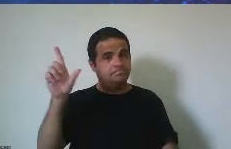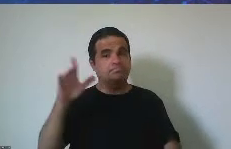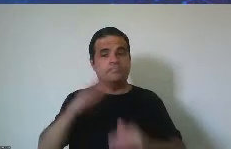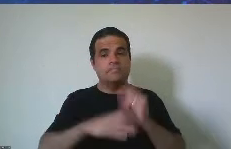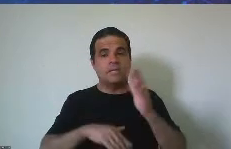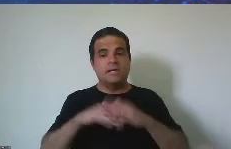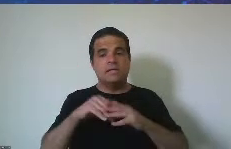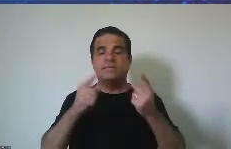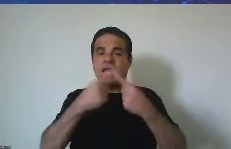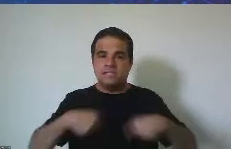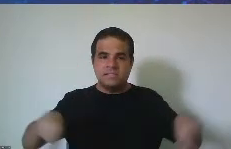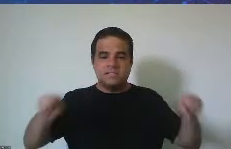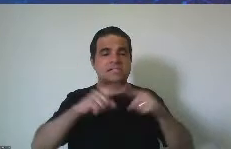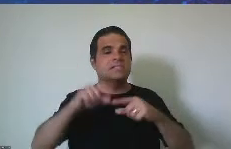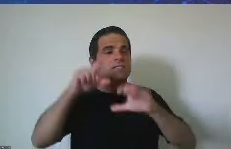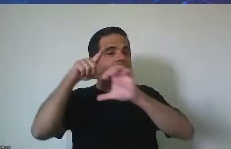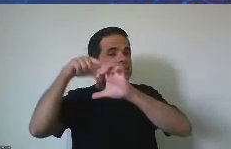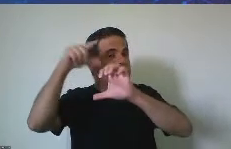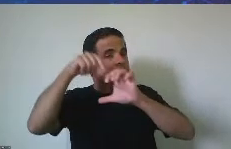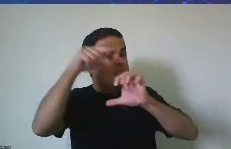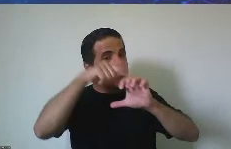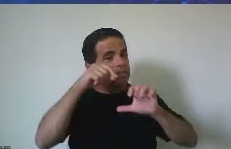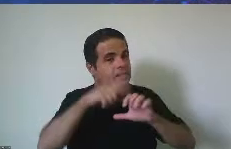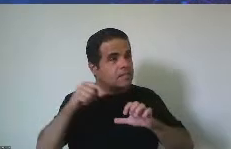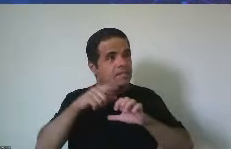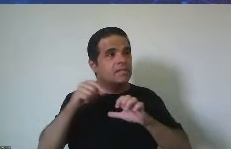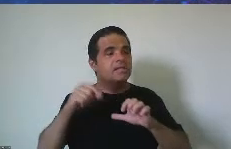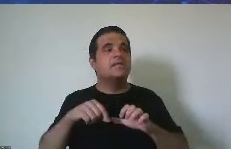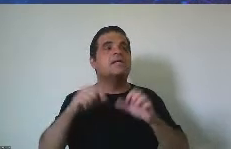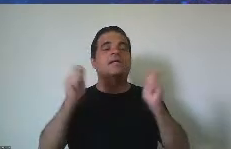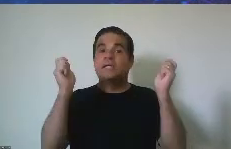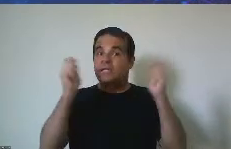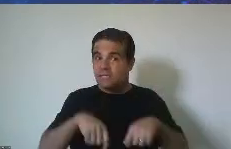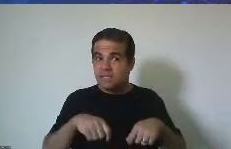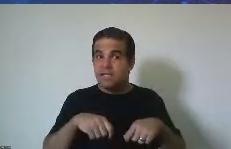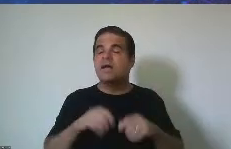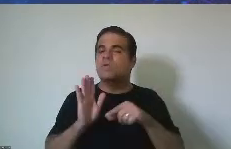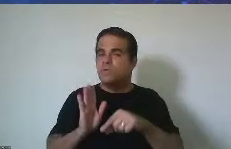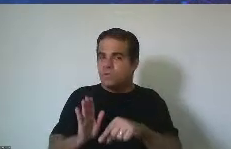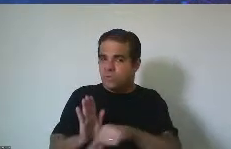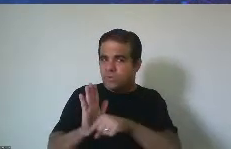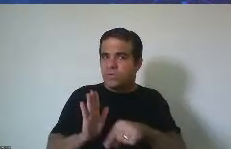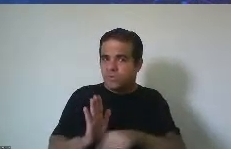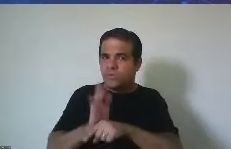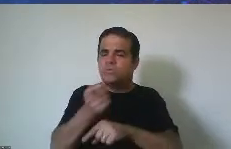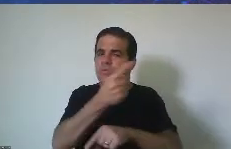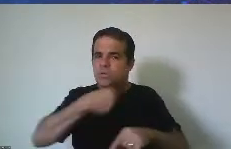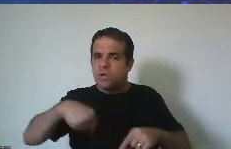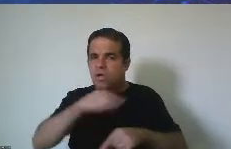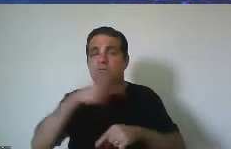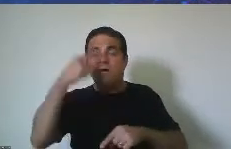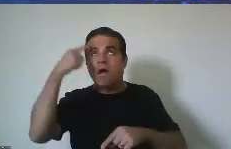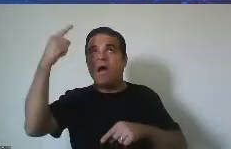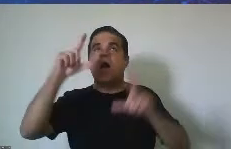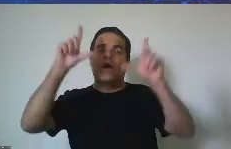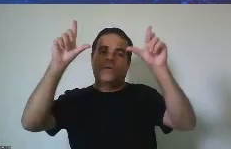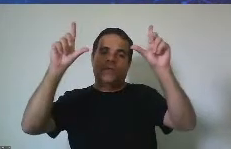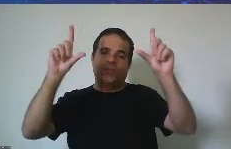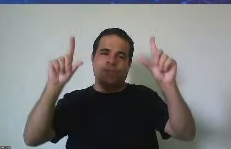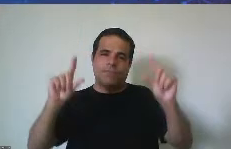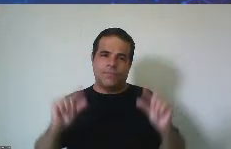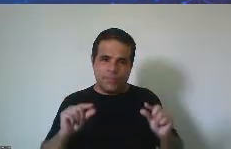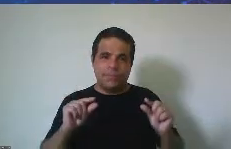empreendedorismo que o Rui até fez diferença foi contribuiu muito para a gente conseguir uma redução de